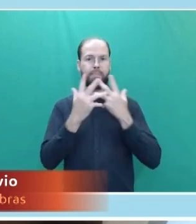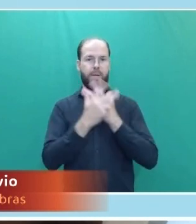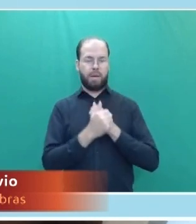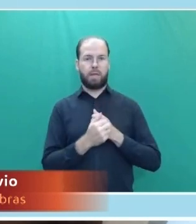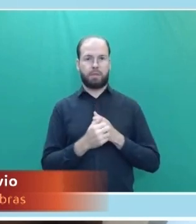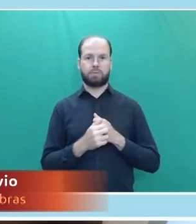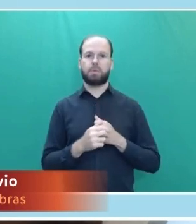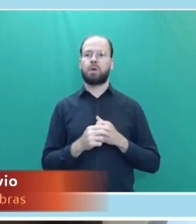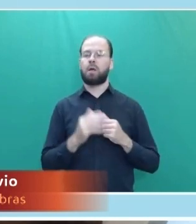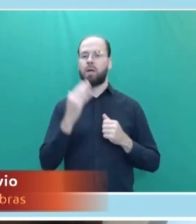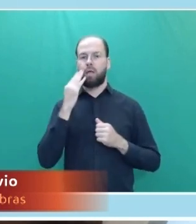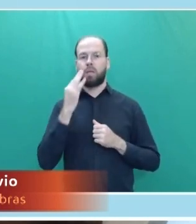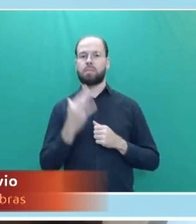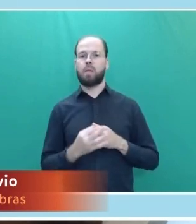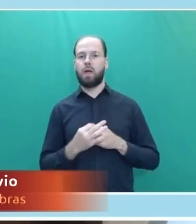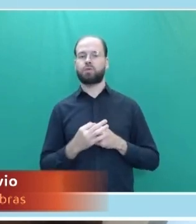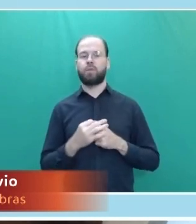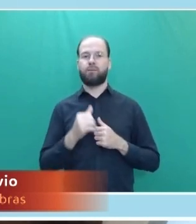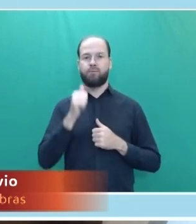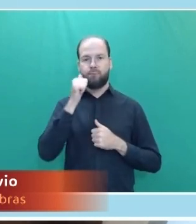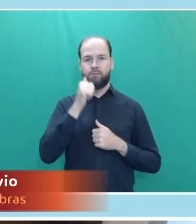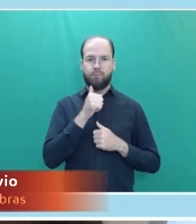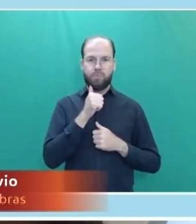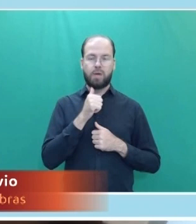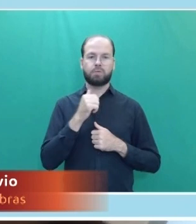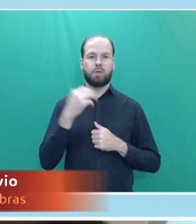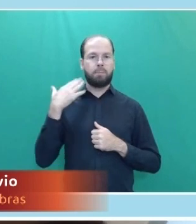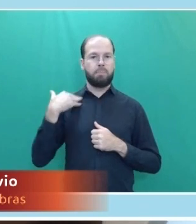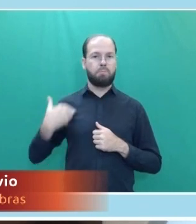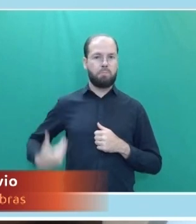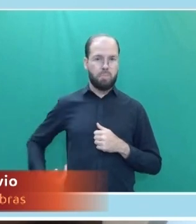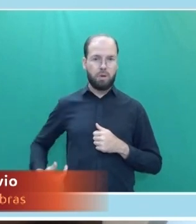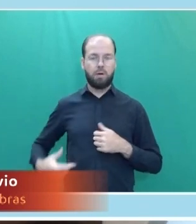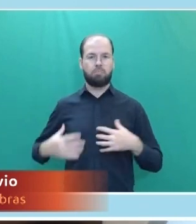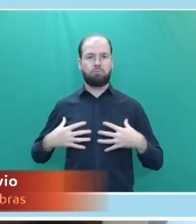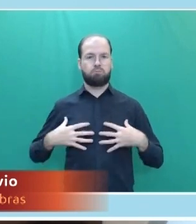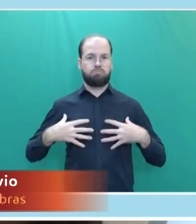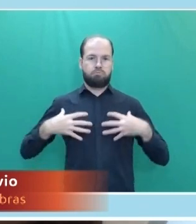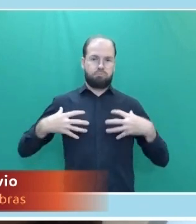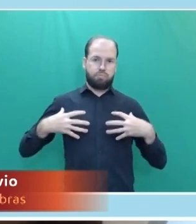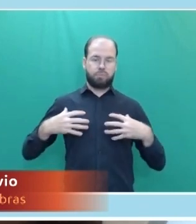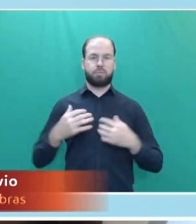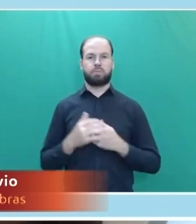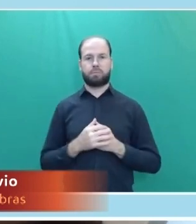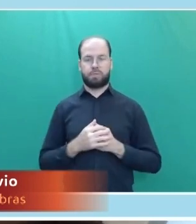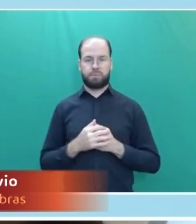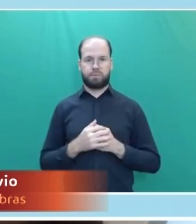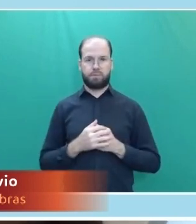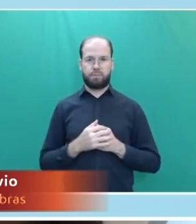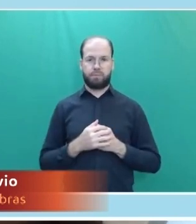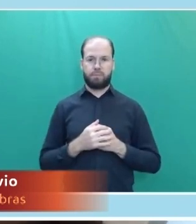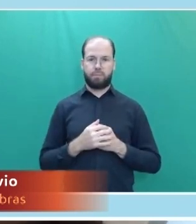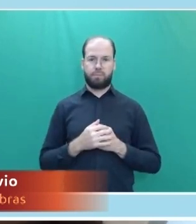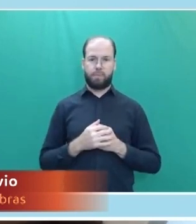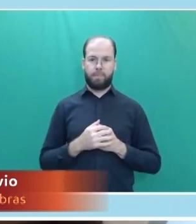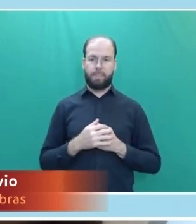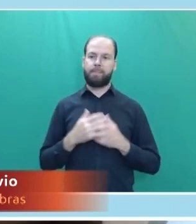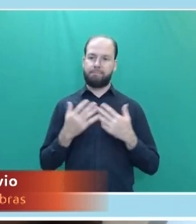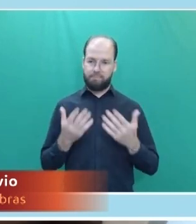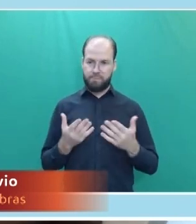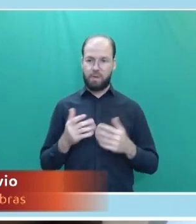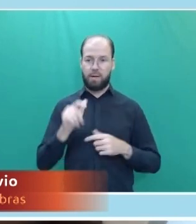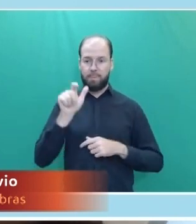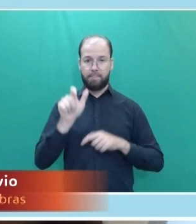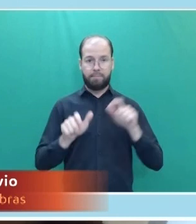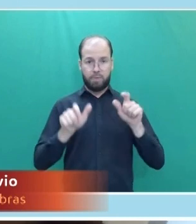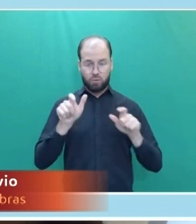do que se entende de feminilidade, né, de cabelo grande, de seio grande. Então, essa pessoa